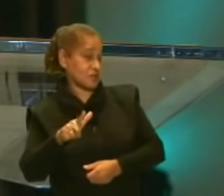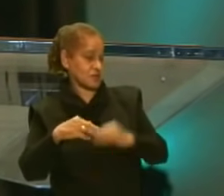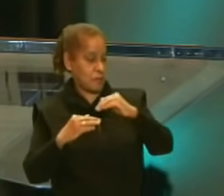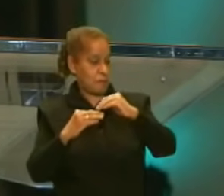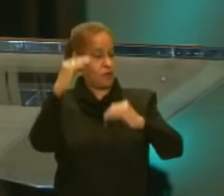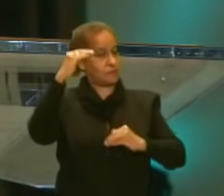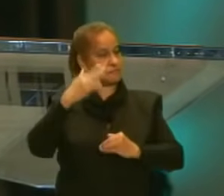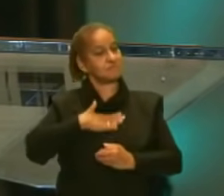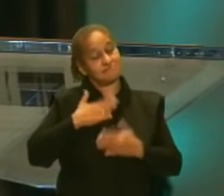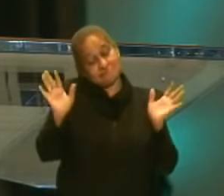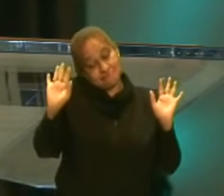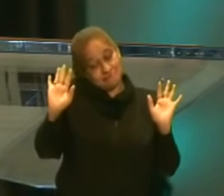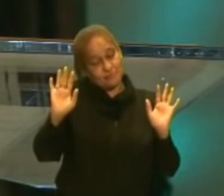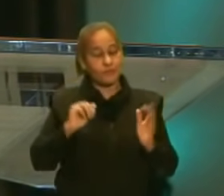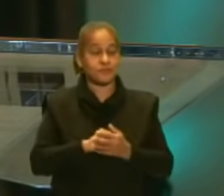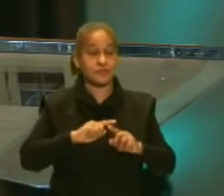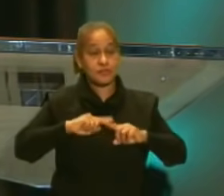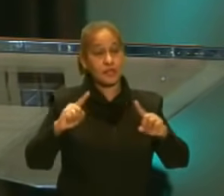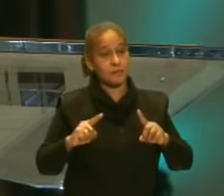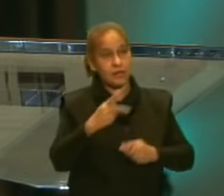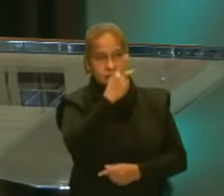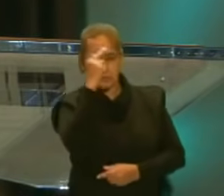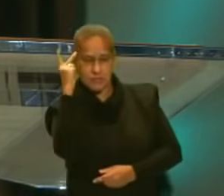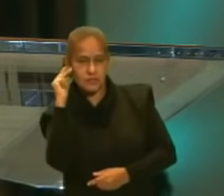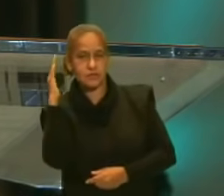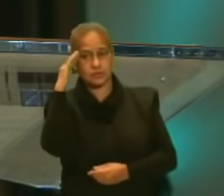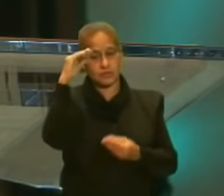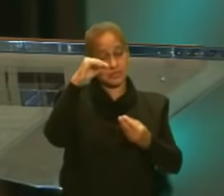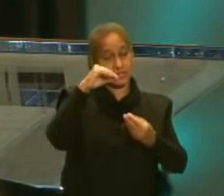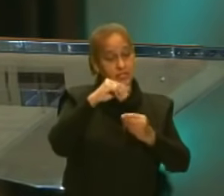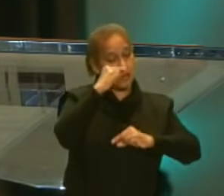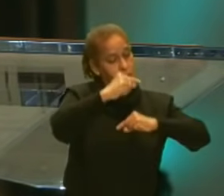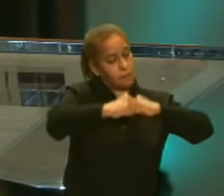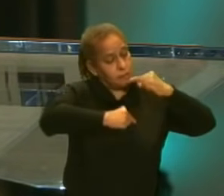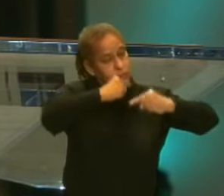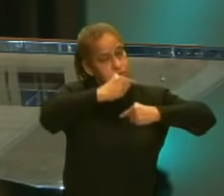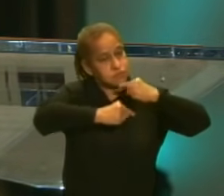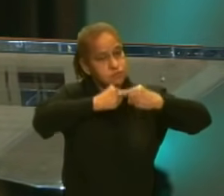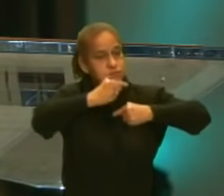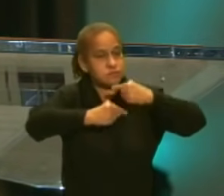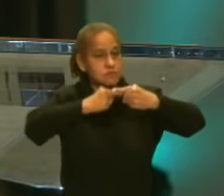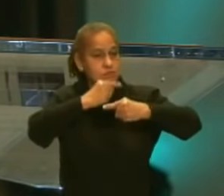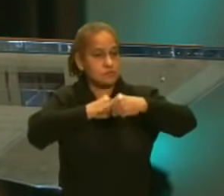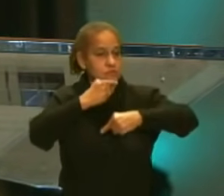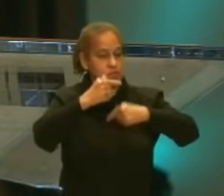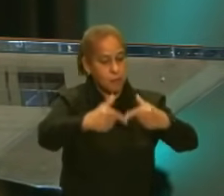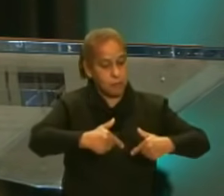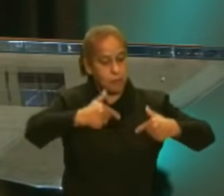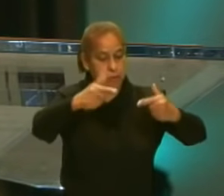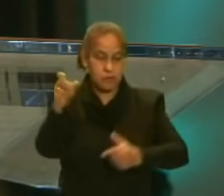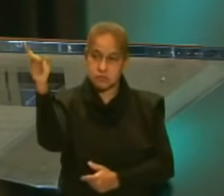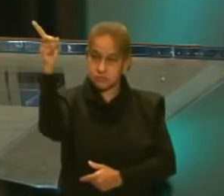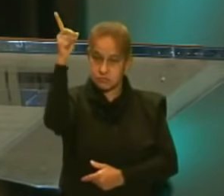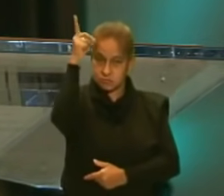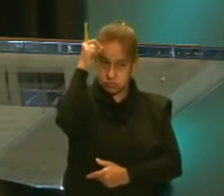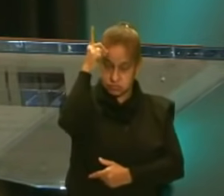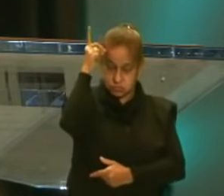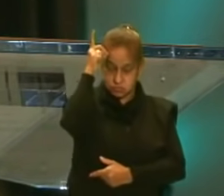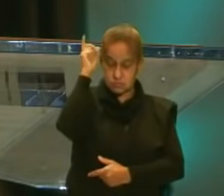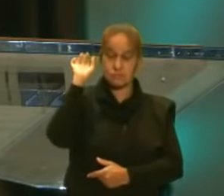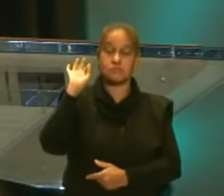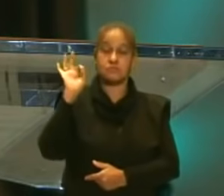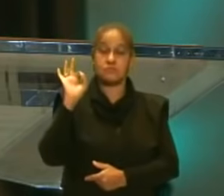mim. Outros entendem que o avanço da ação demoníaca vai